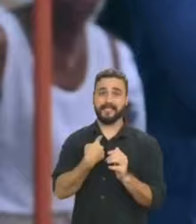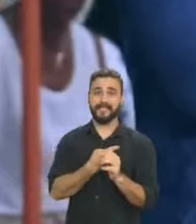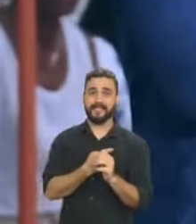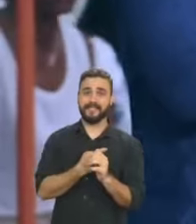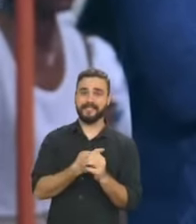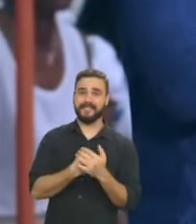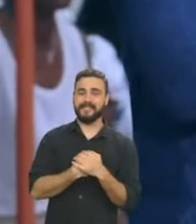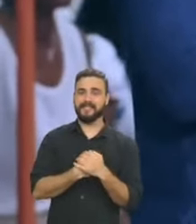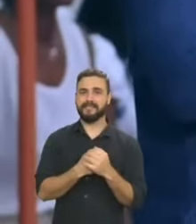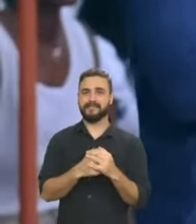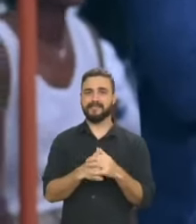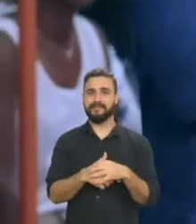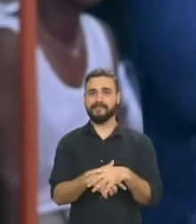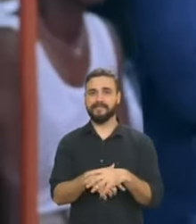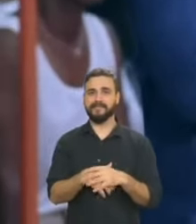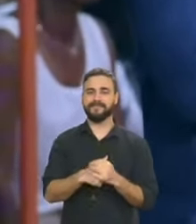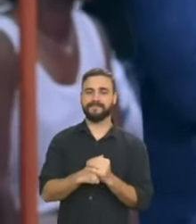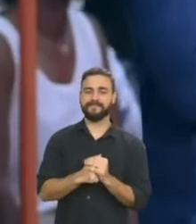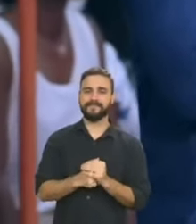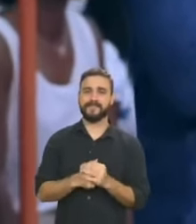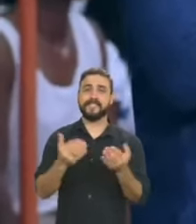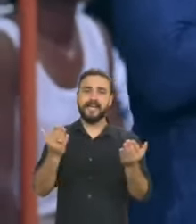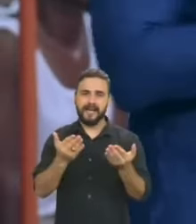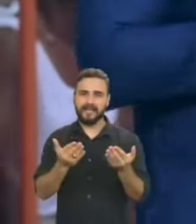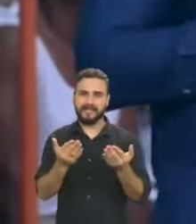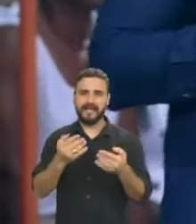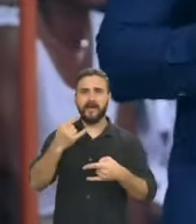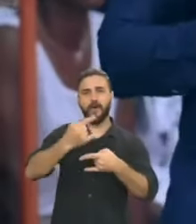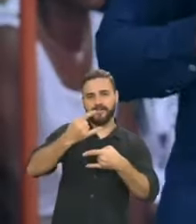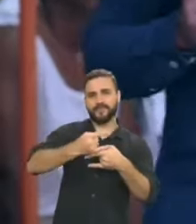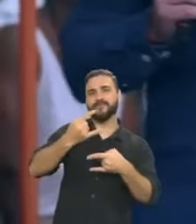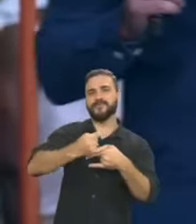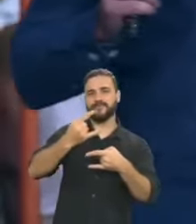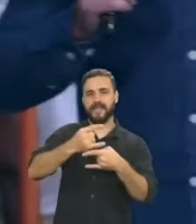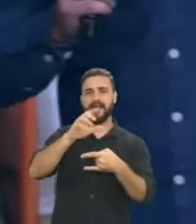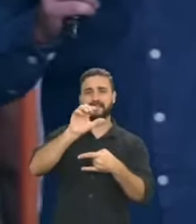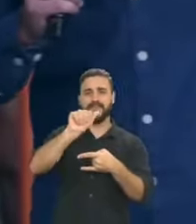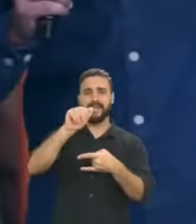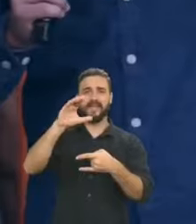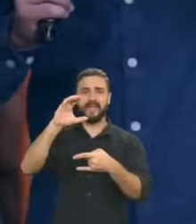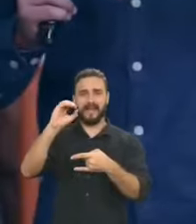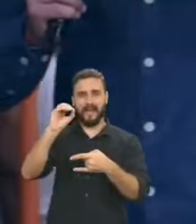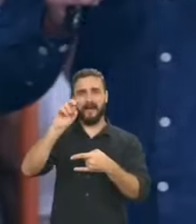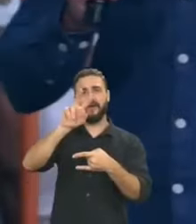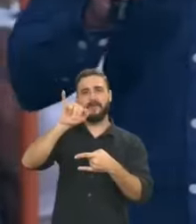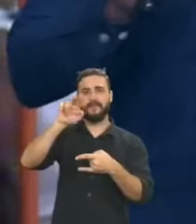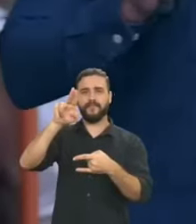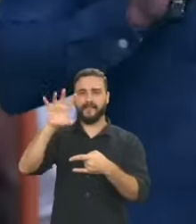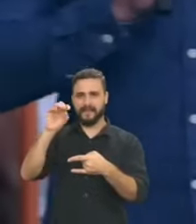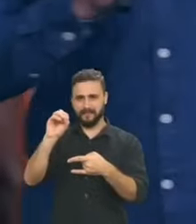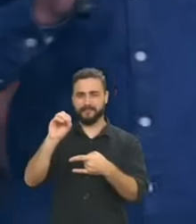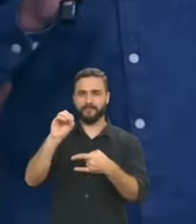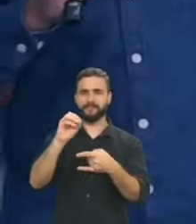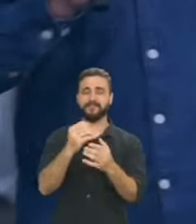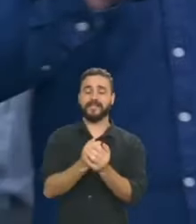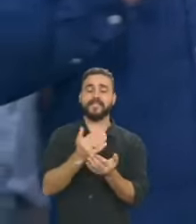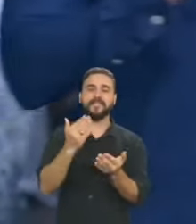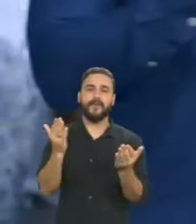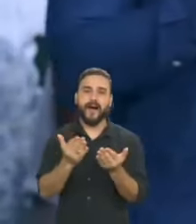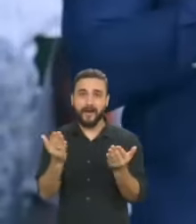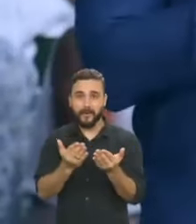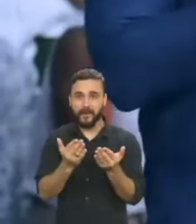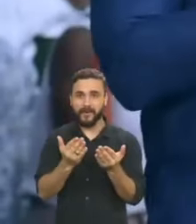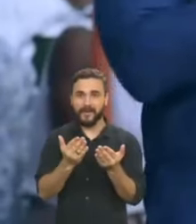o ao vivo é fantástico. Quem sabe faz ao vivo, como diz o Faustão. A gente vai falando aqui, então, a gente assim, não é agora não, vai depois. E aí ele falou assim agora,